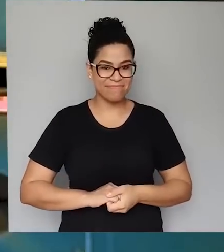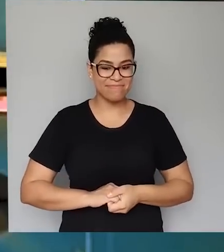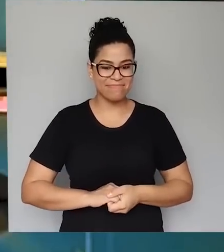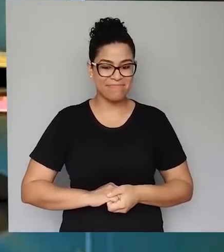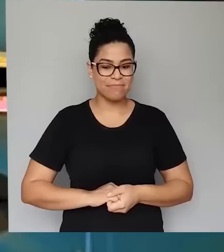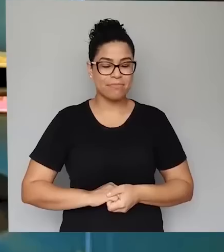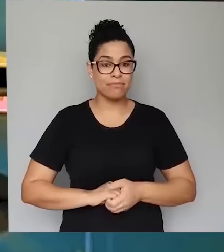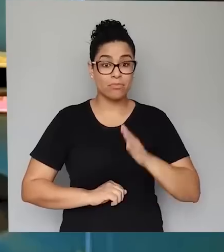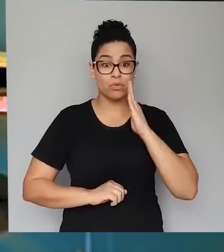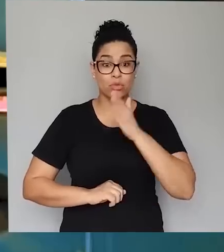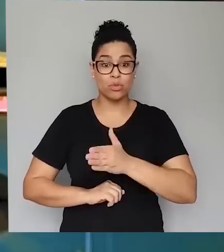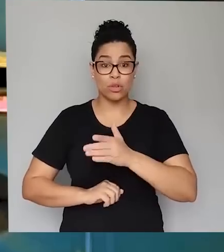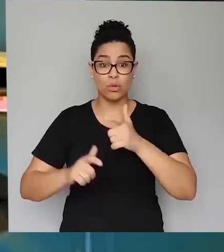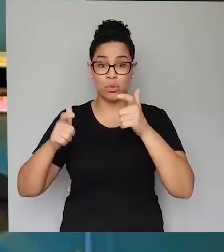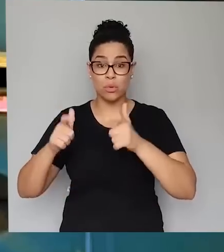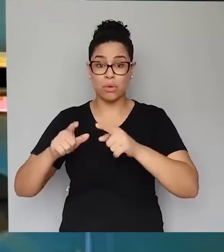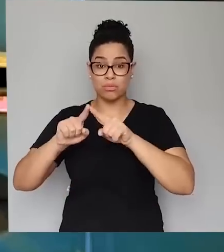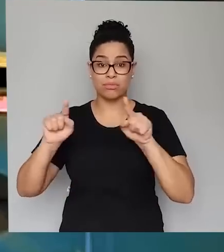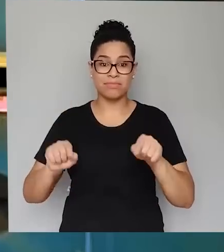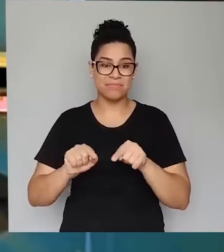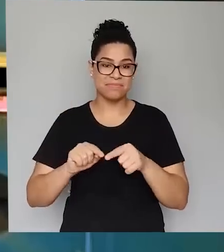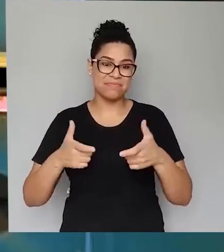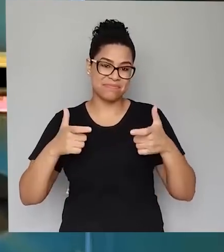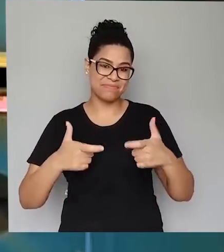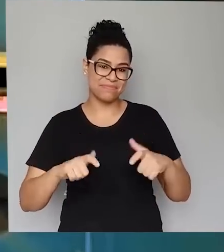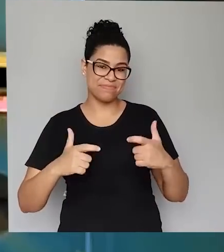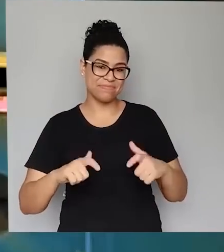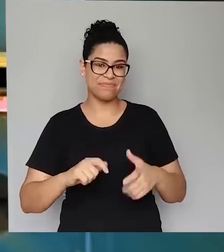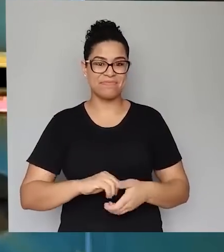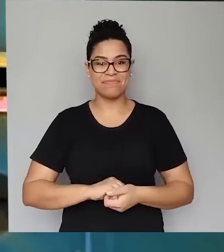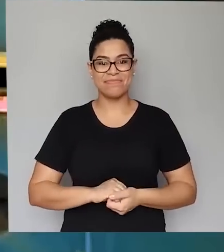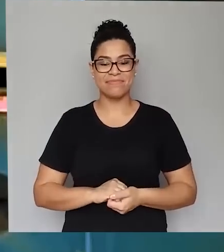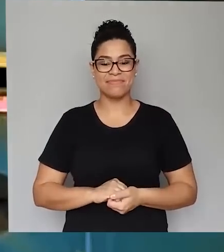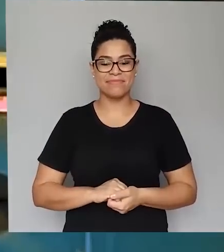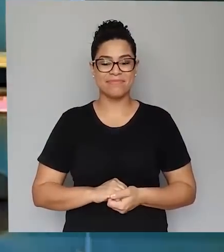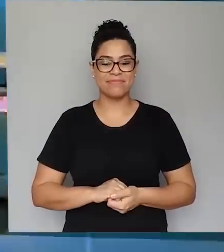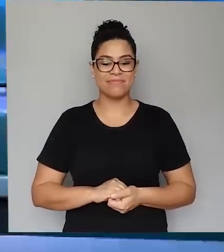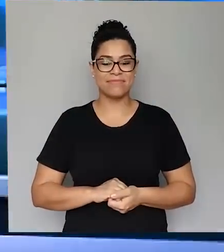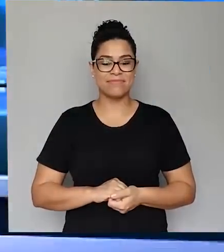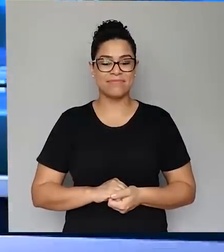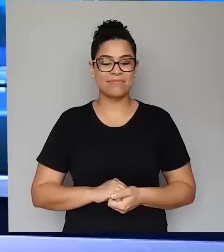forecast, diretamente de nossos estúdios.